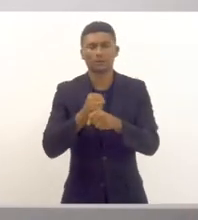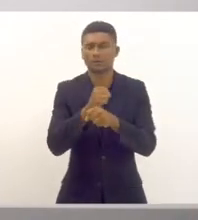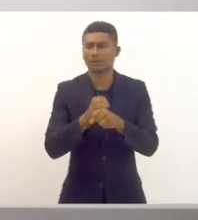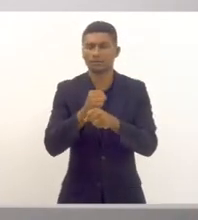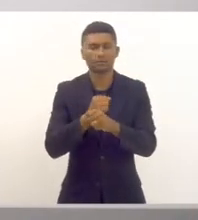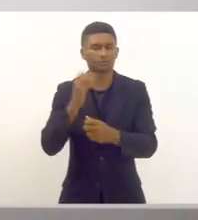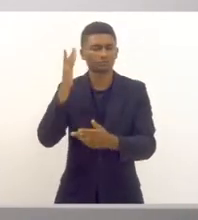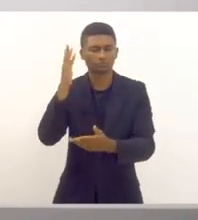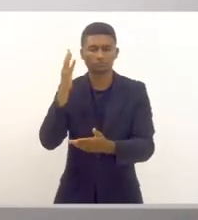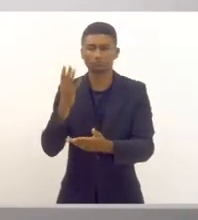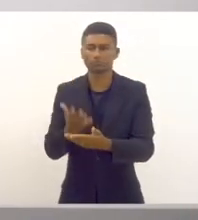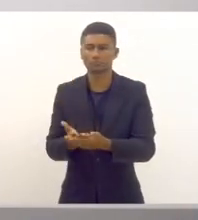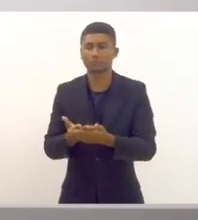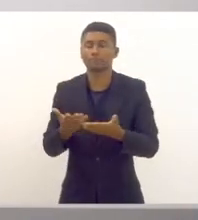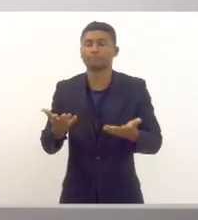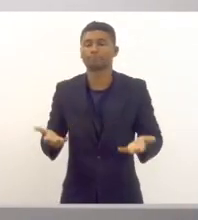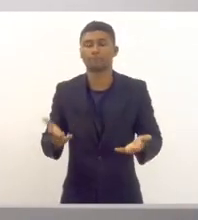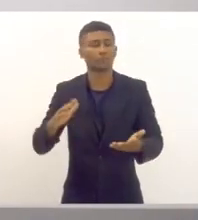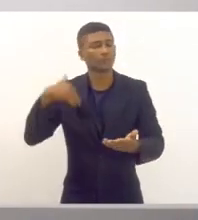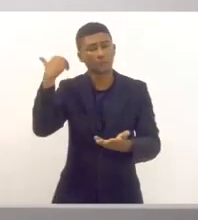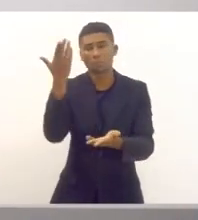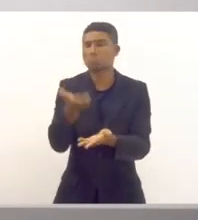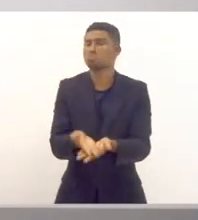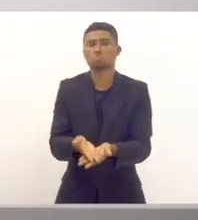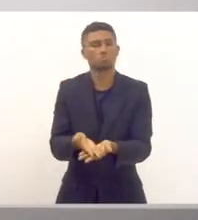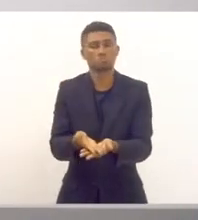e nós não, até agora,